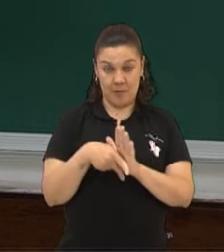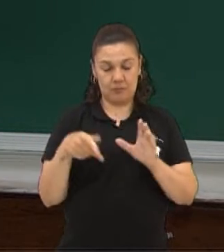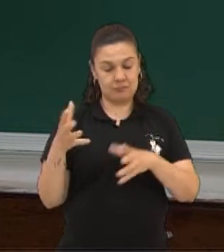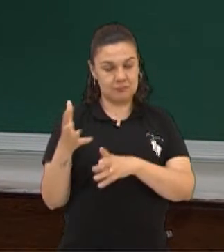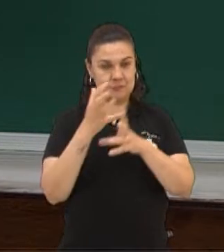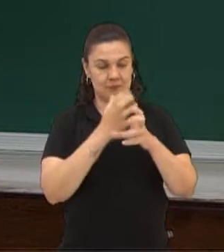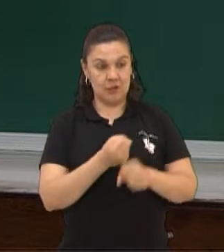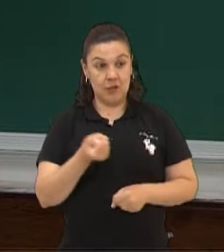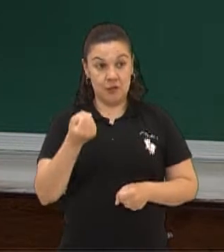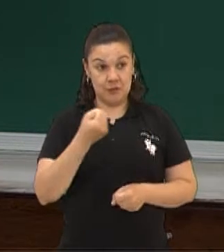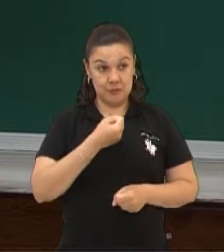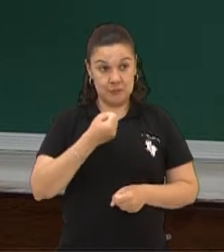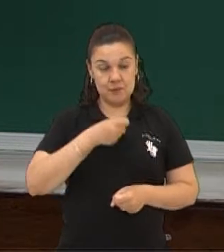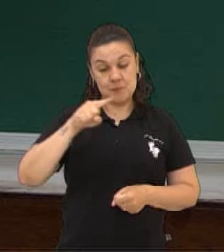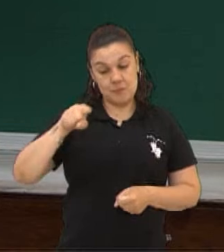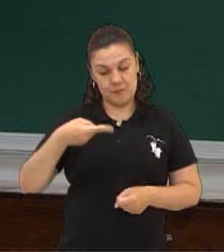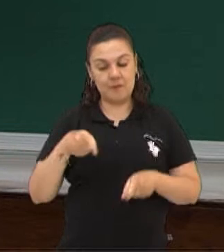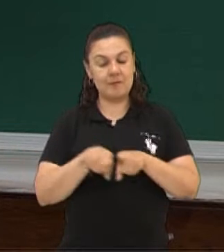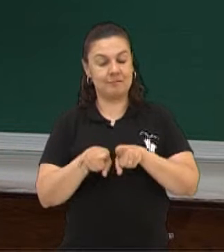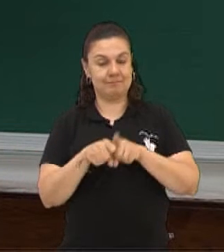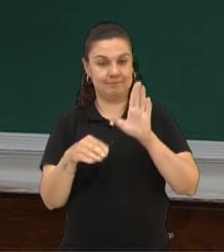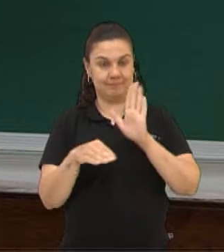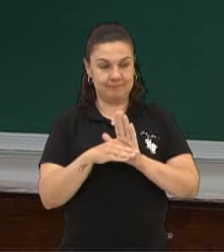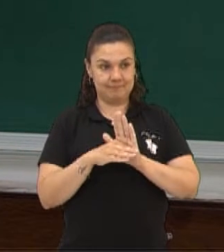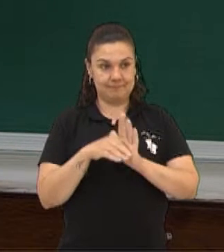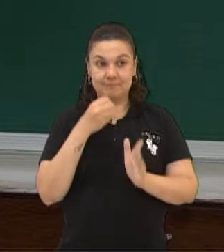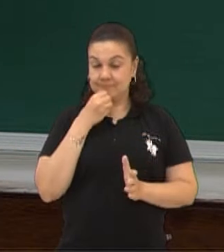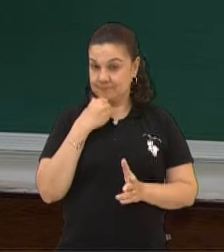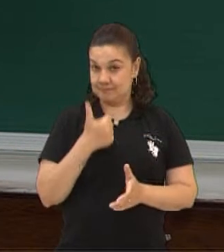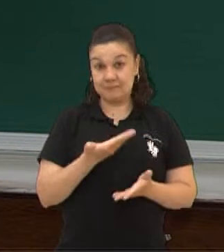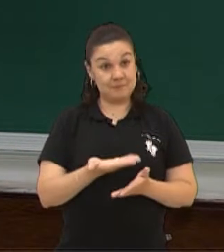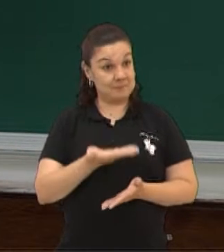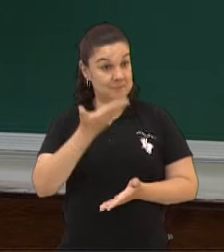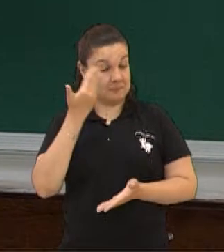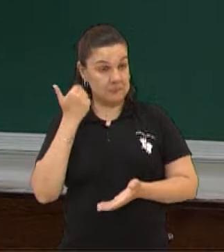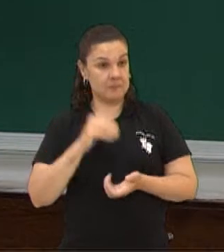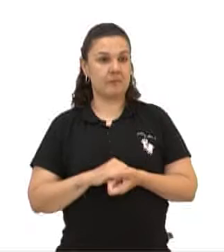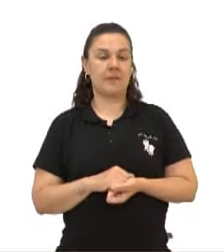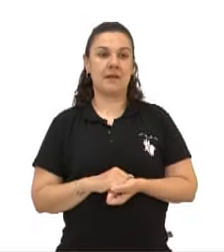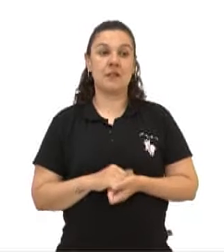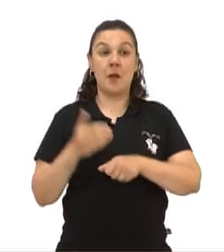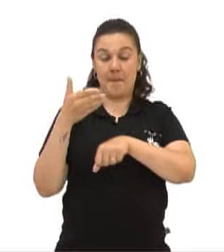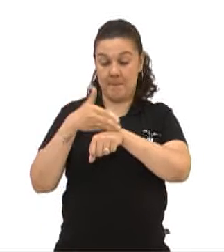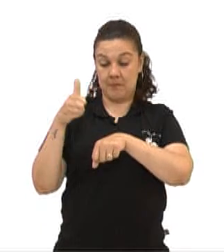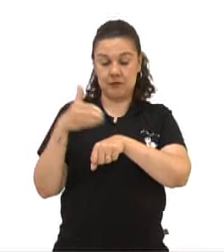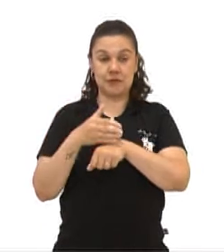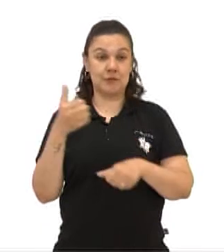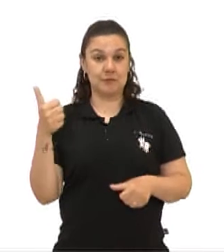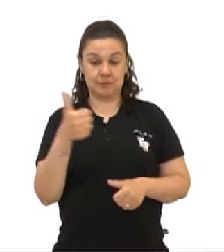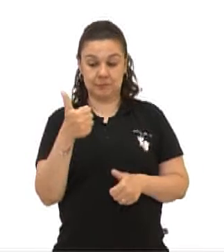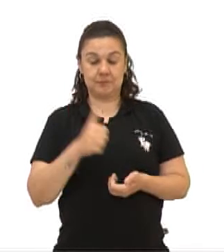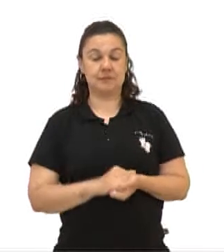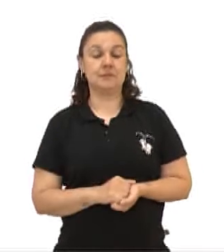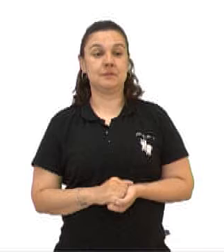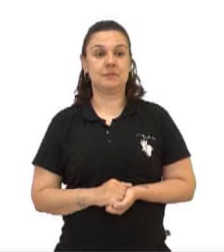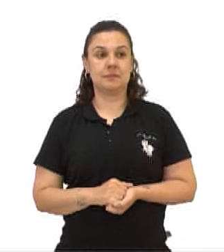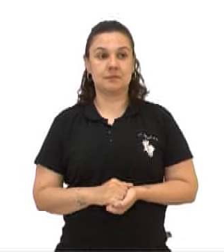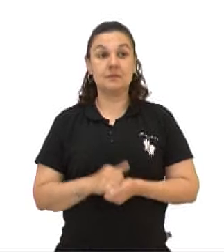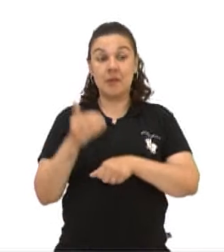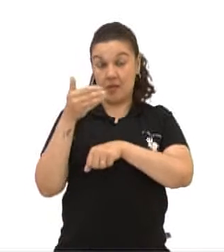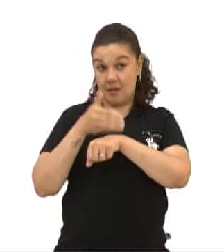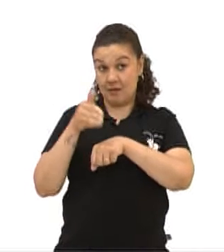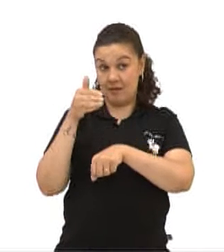isso, os números decimais e as frações, tá bom? Então, vamos continuar aqui, ó. Praticando